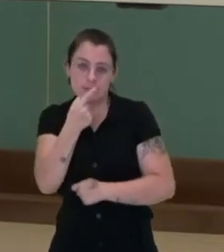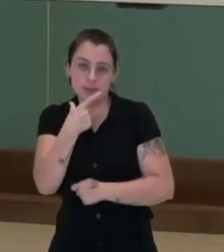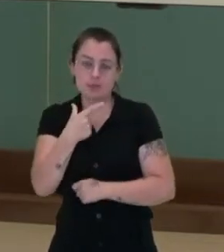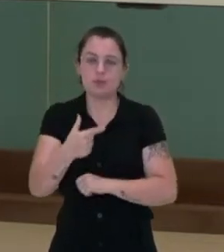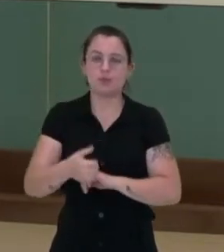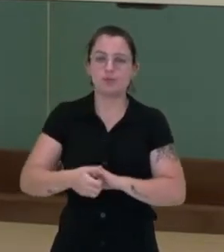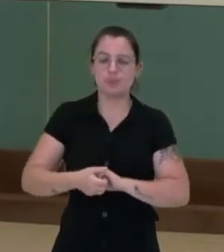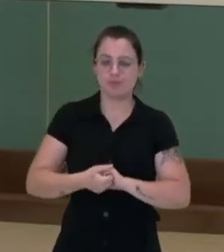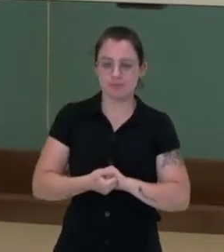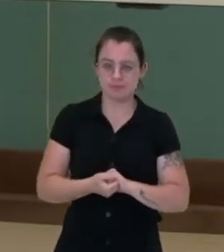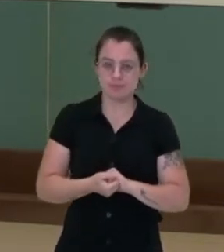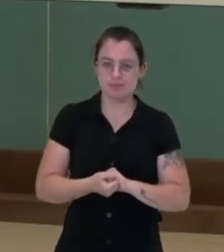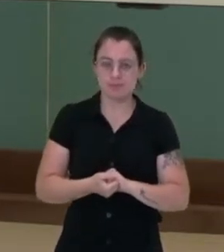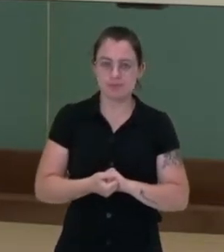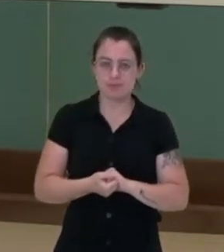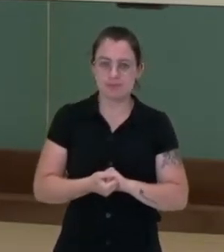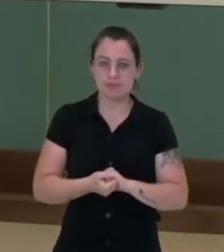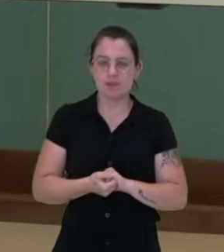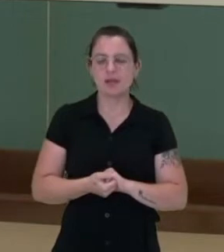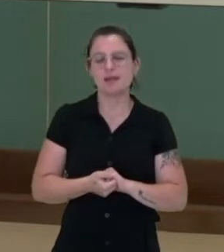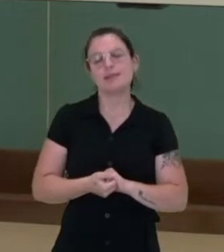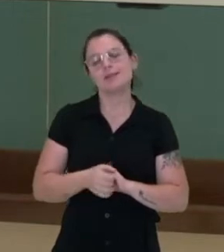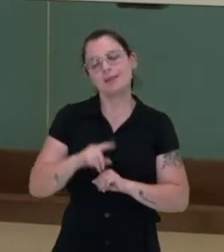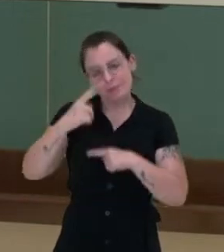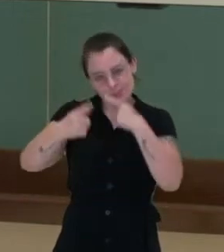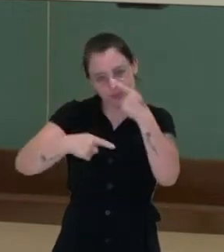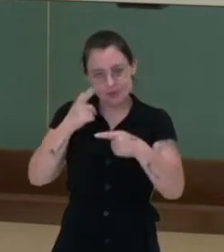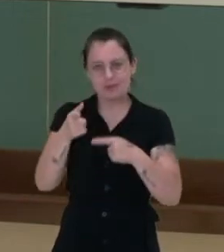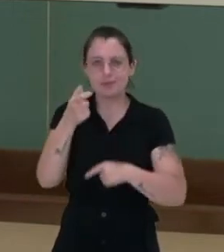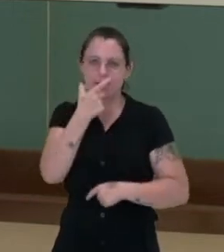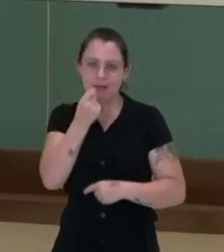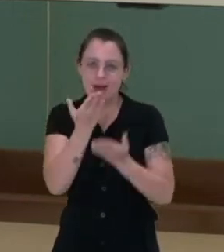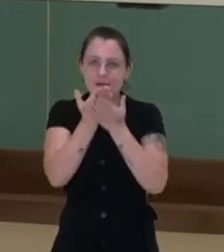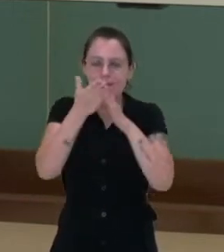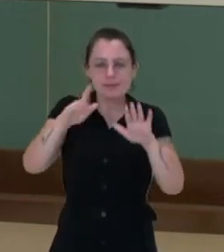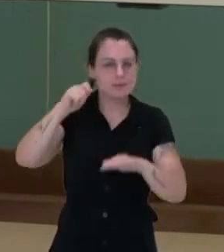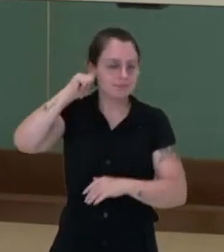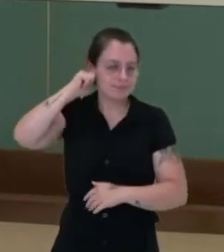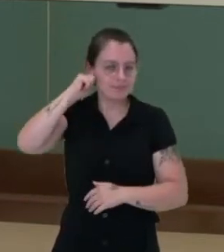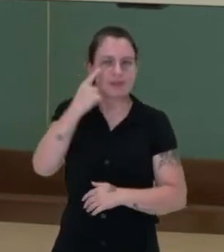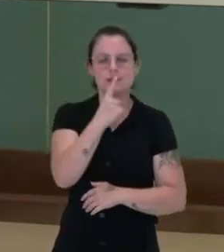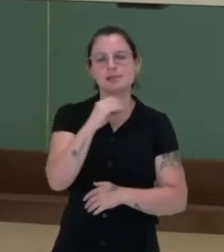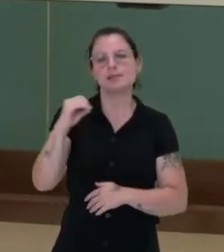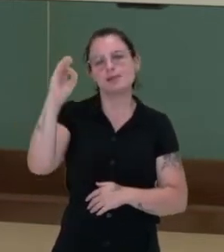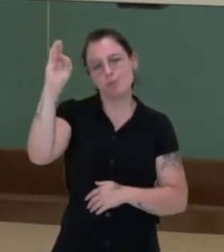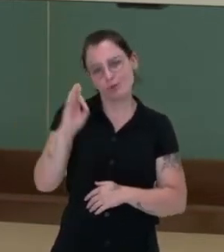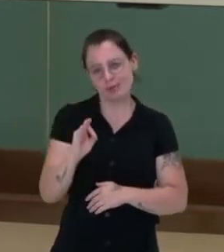o tratamento para que no final você fique 100%, sem nenhum problema.